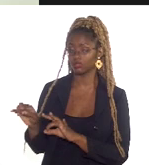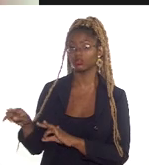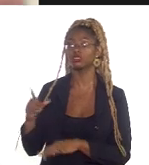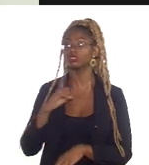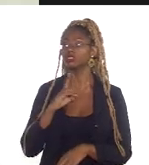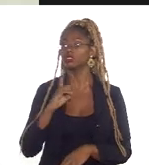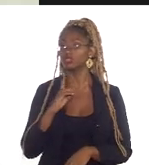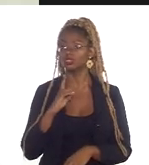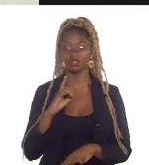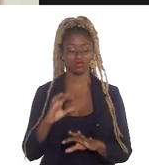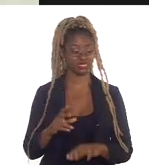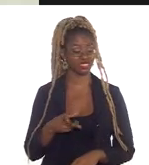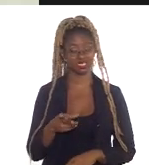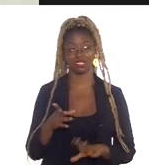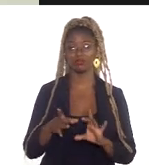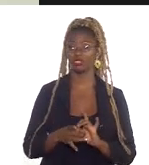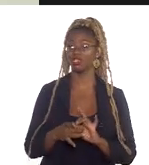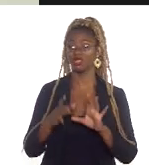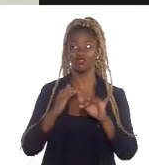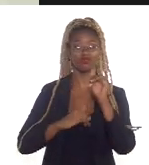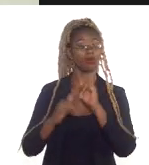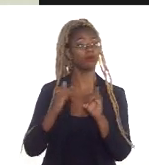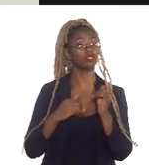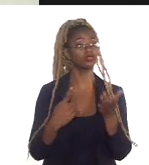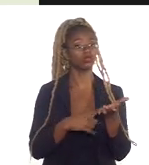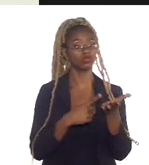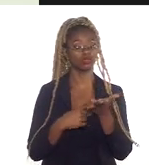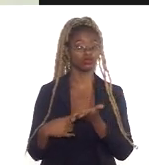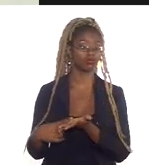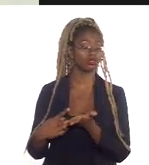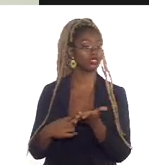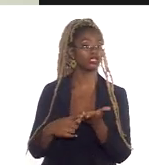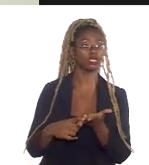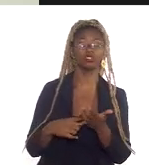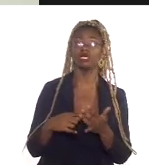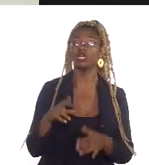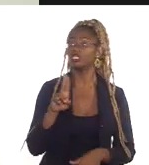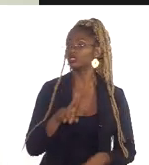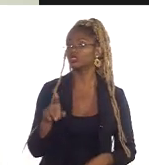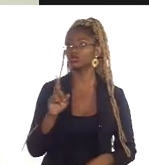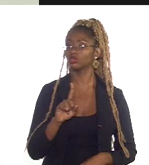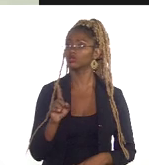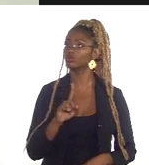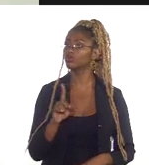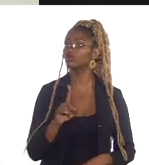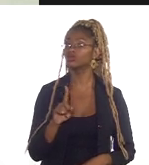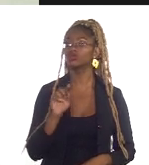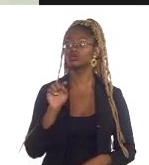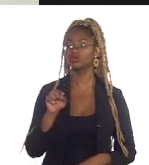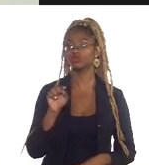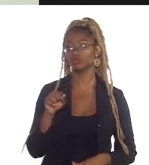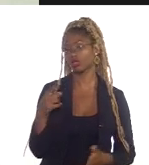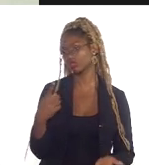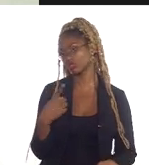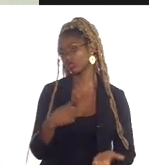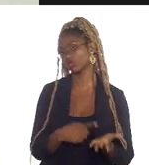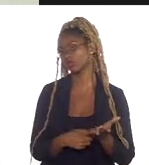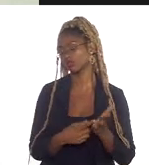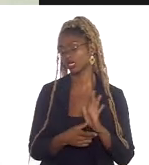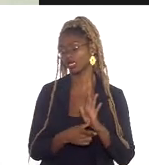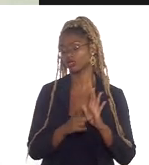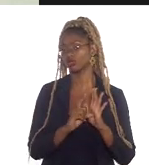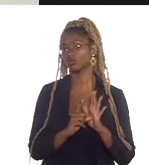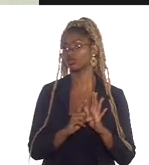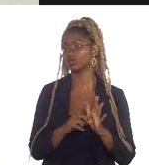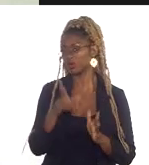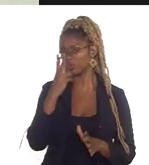as informações combinadas e não fez uso dessa prerrogativa ou desse combinado. Foi isso que